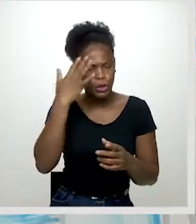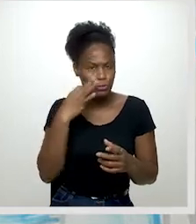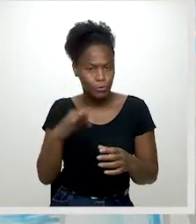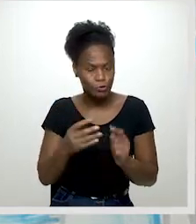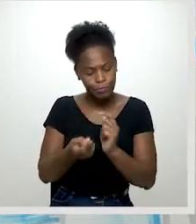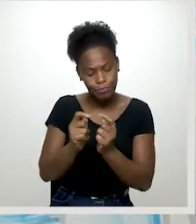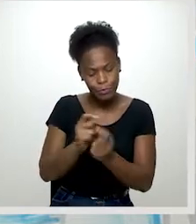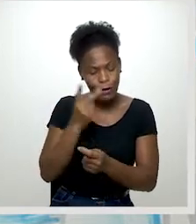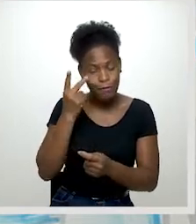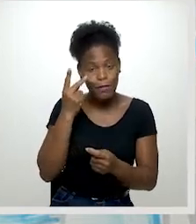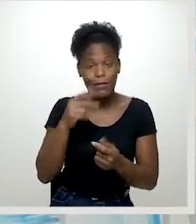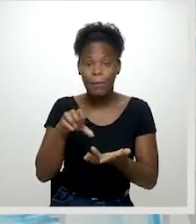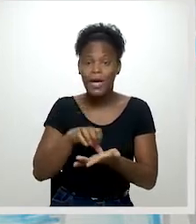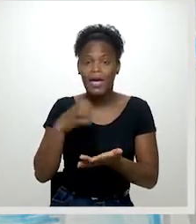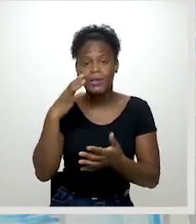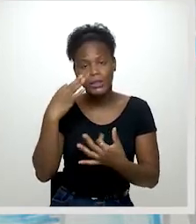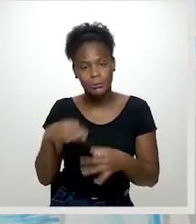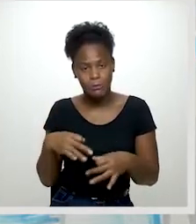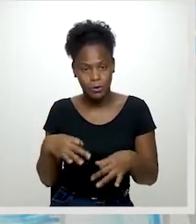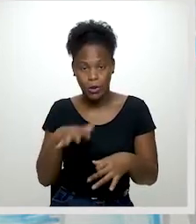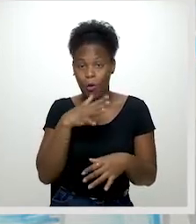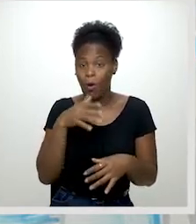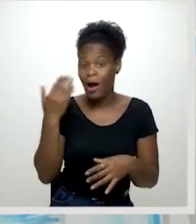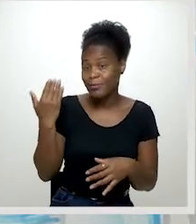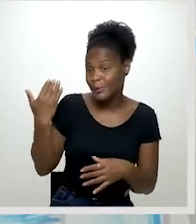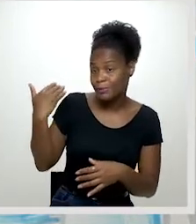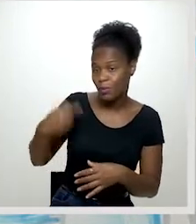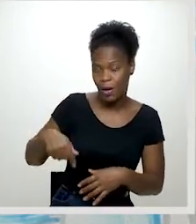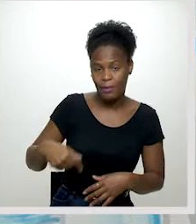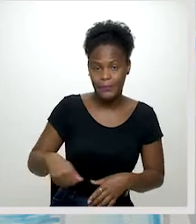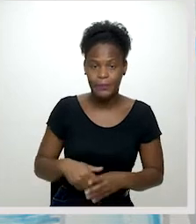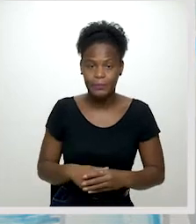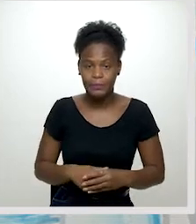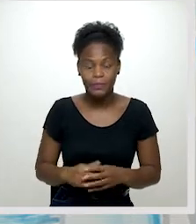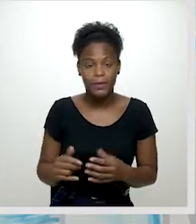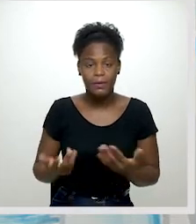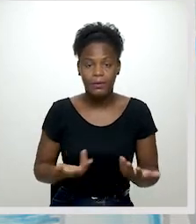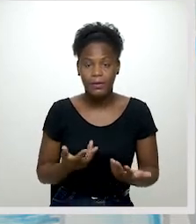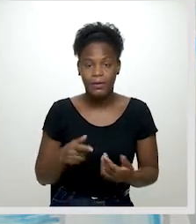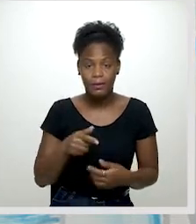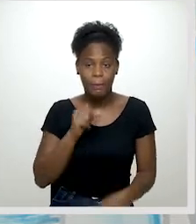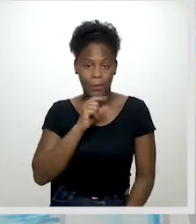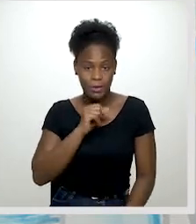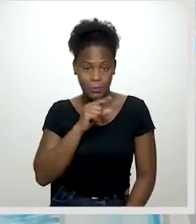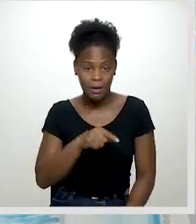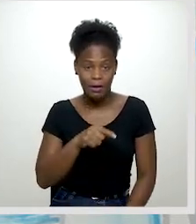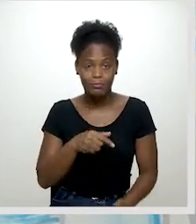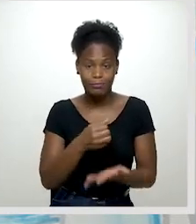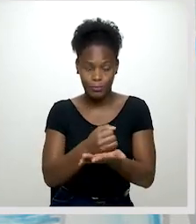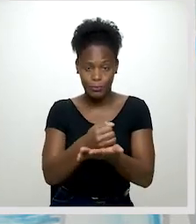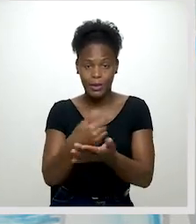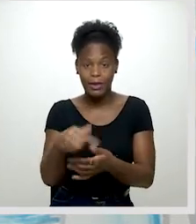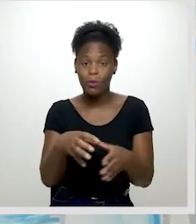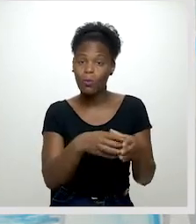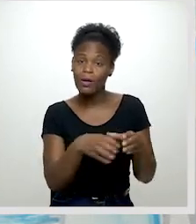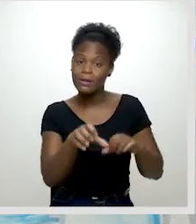o meio simples que nessa altura existia. Então, essa hipótese foi